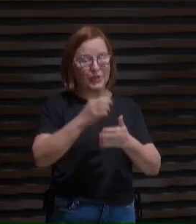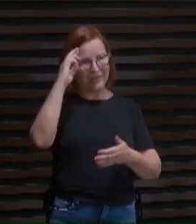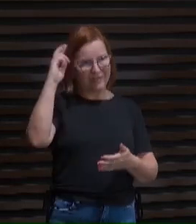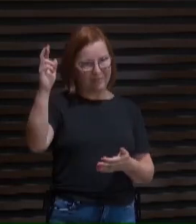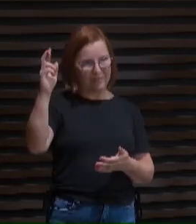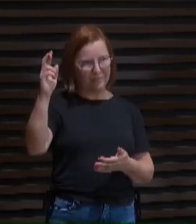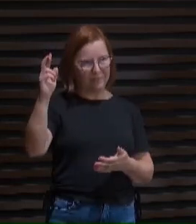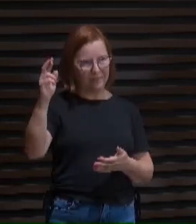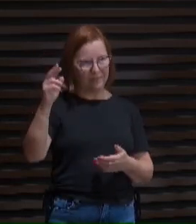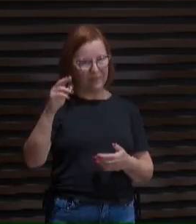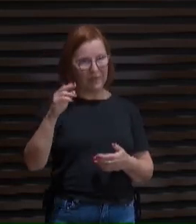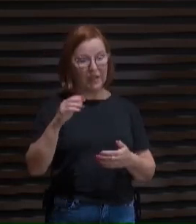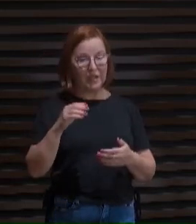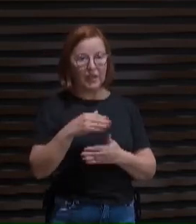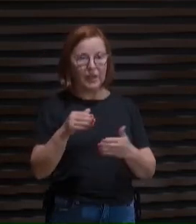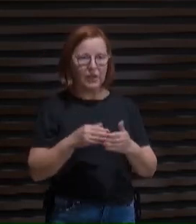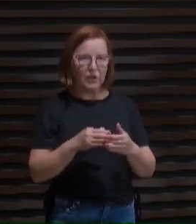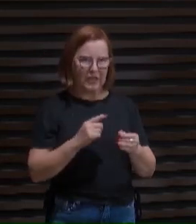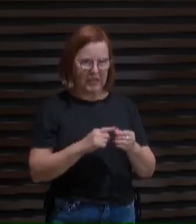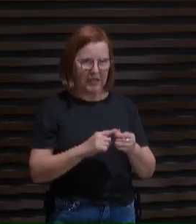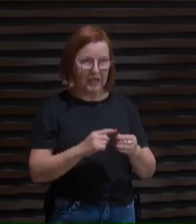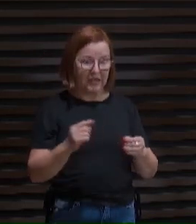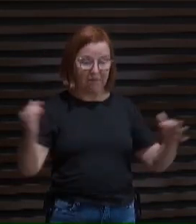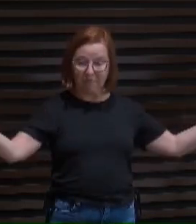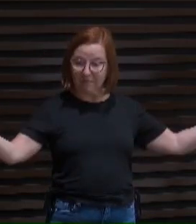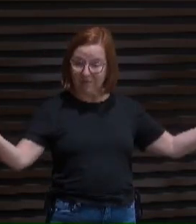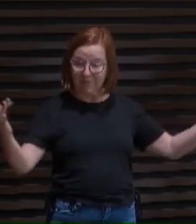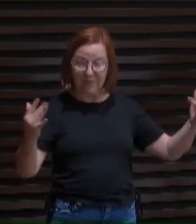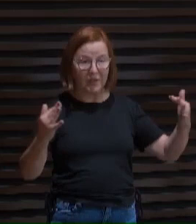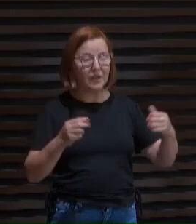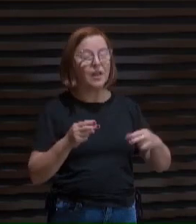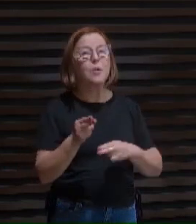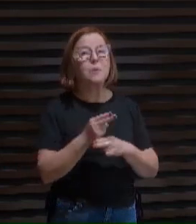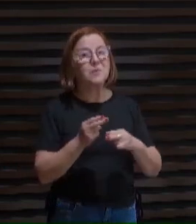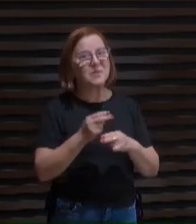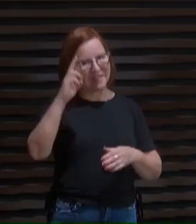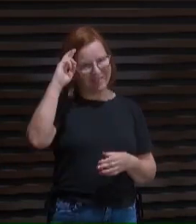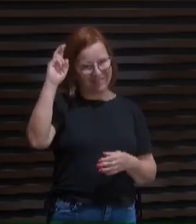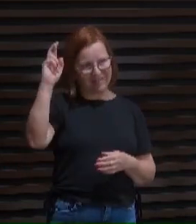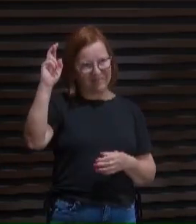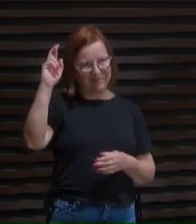Também todas as cidades de Judá veio gente para buscar ao Senhor.